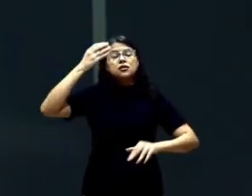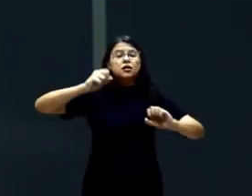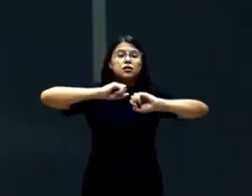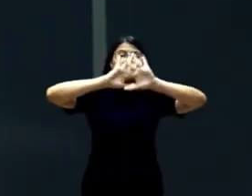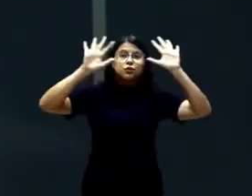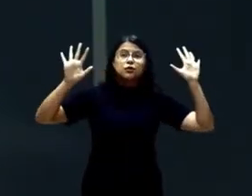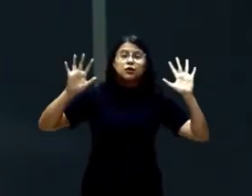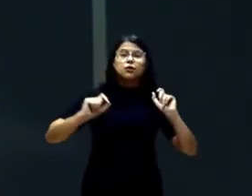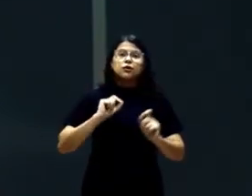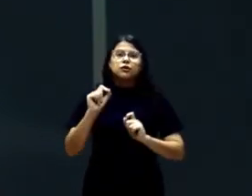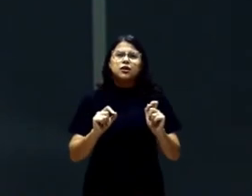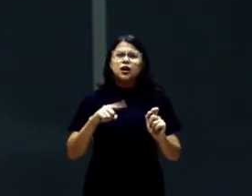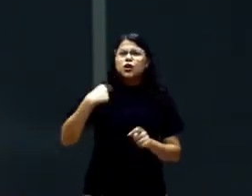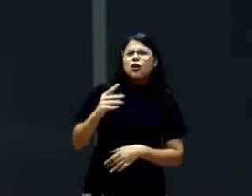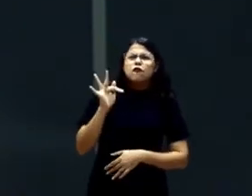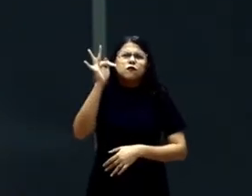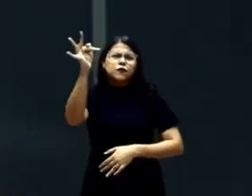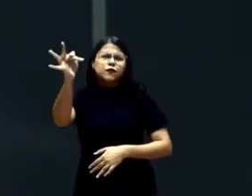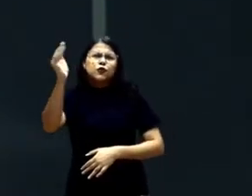Quando a gente faz muito plano para o futuro,